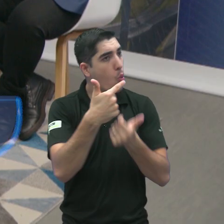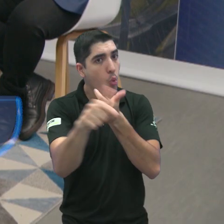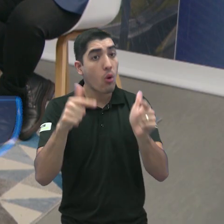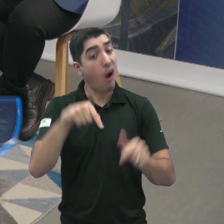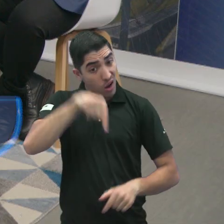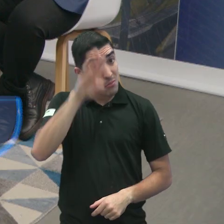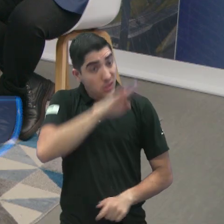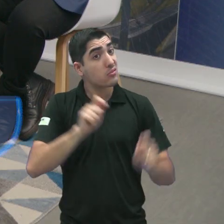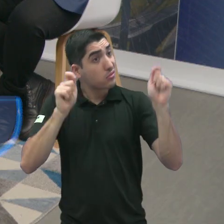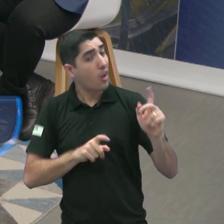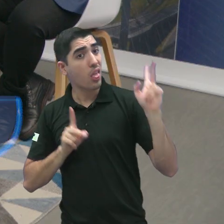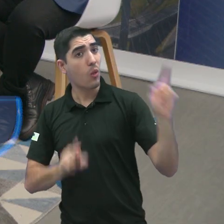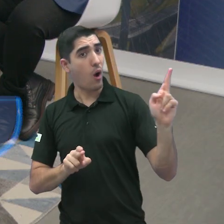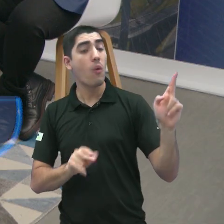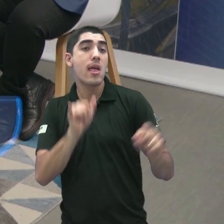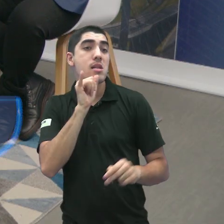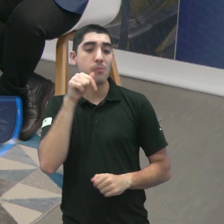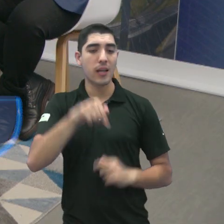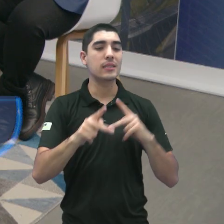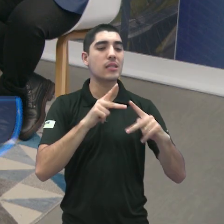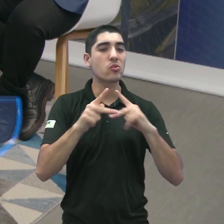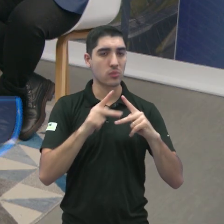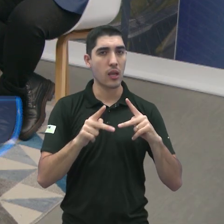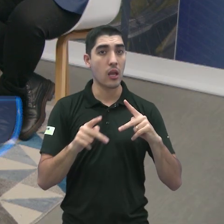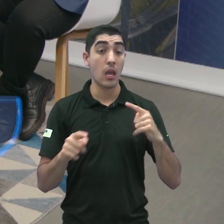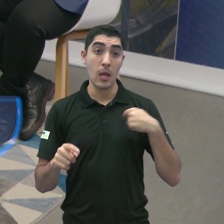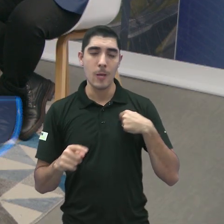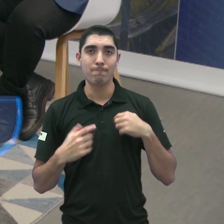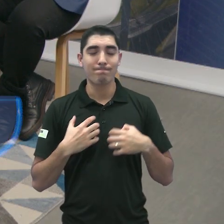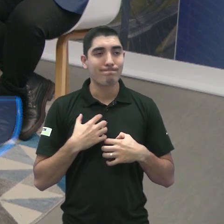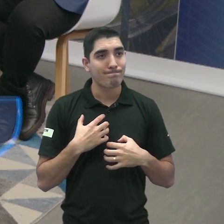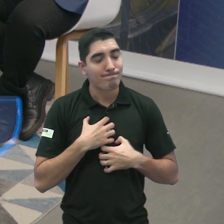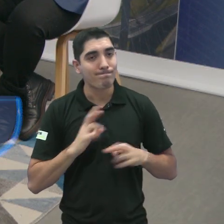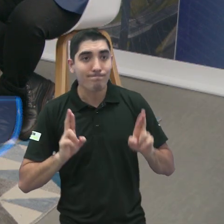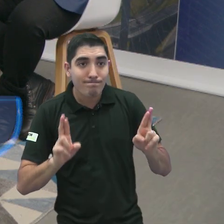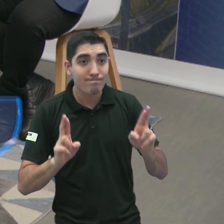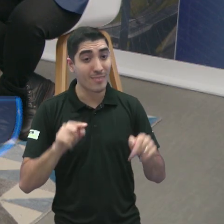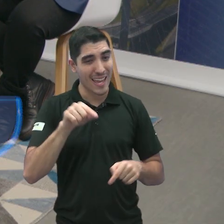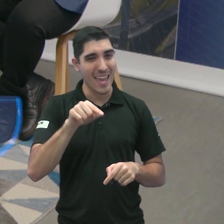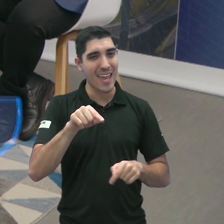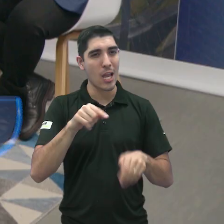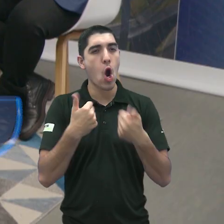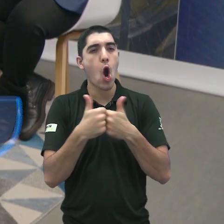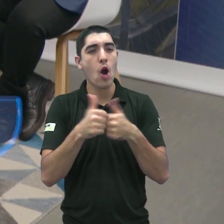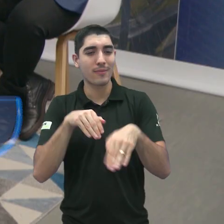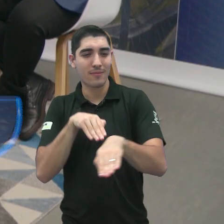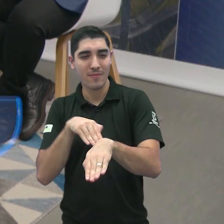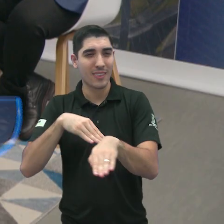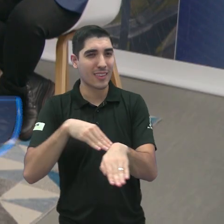ele cabe bem no Brasil. Aqui em São José dos Campos, por exemplo, eu esperava muito que essa nova linha verde,